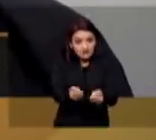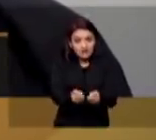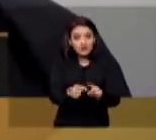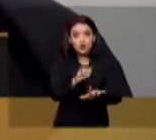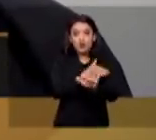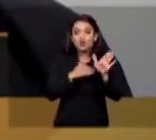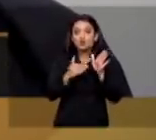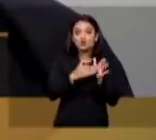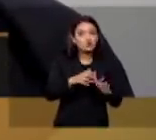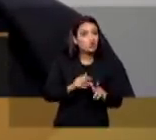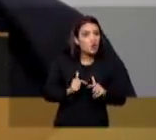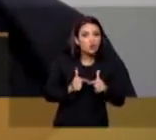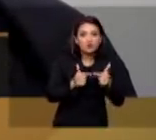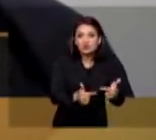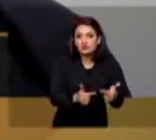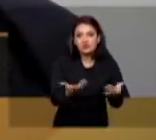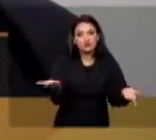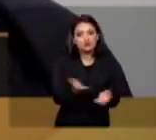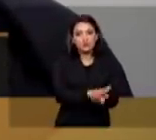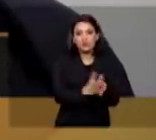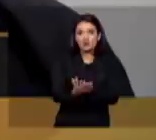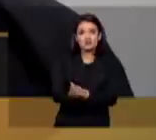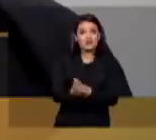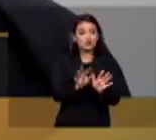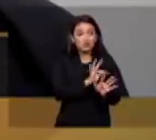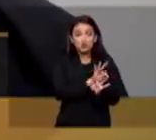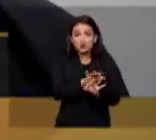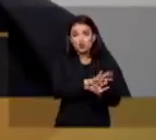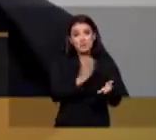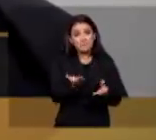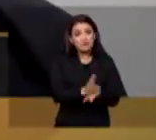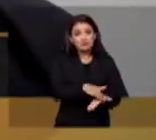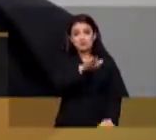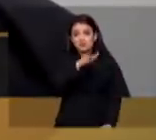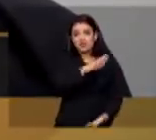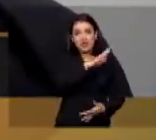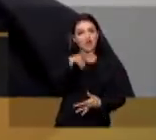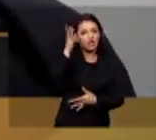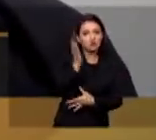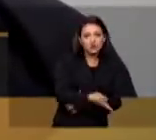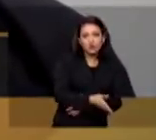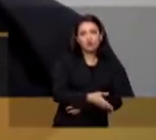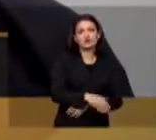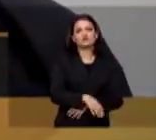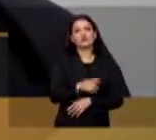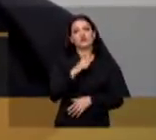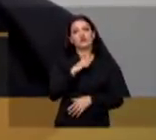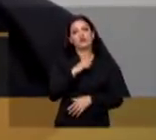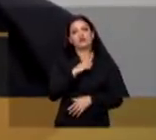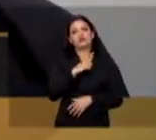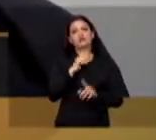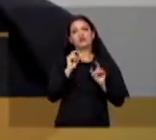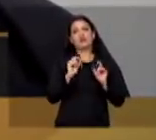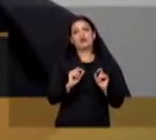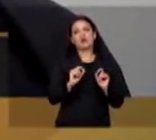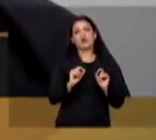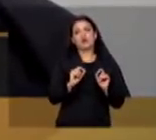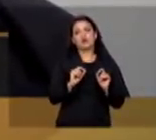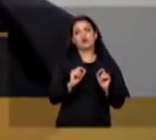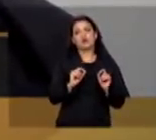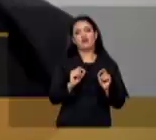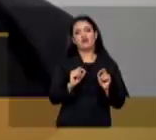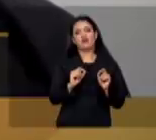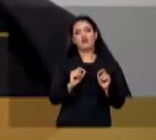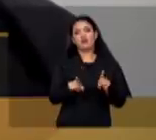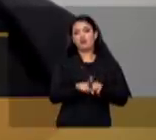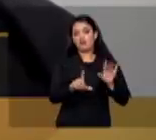do processo, e não apenas os atos decisórios, serão nulos. Badaró, processo penal. Além disso, a